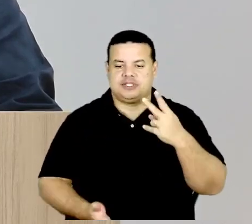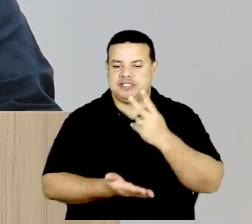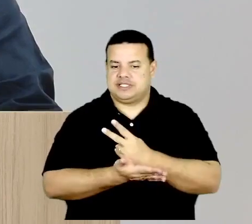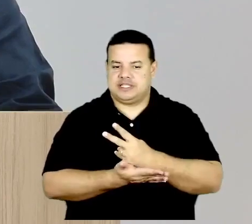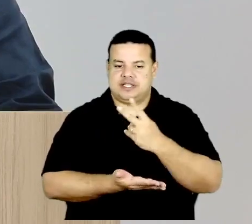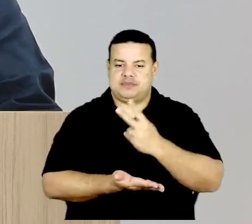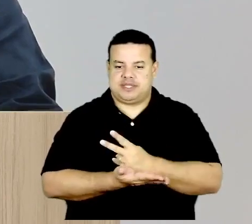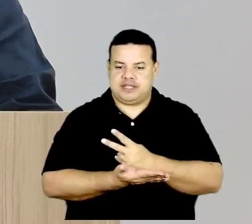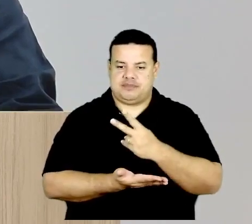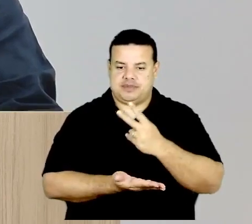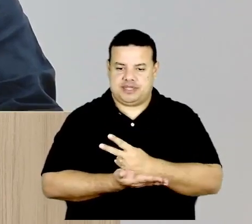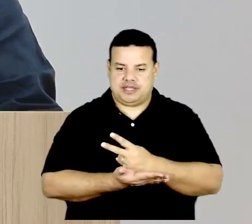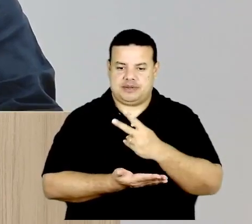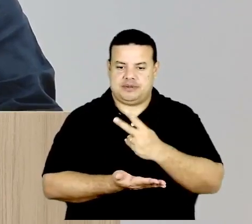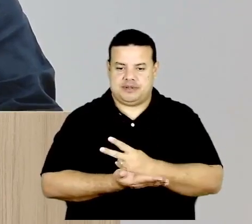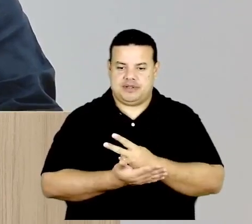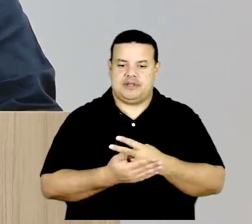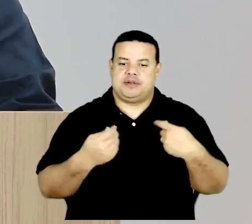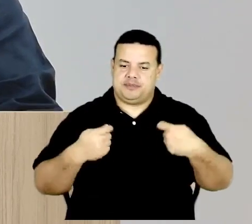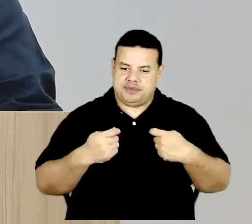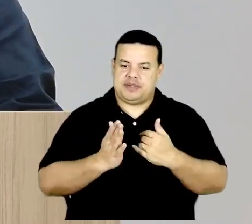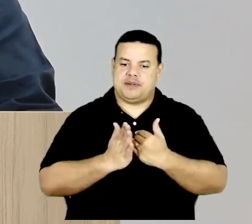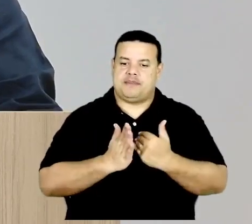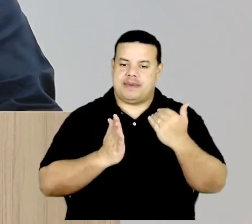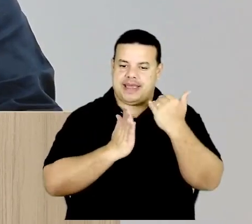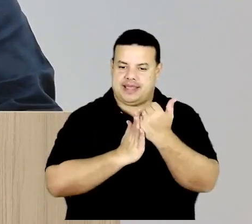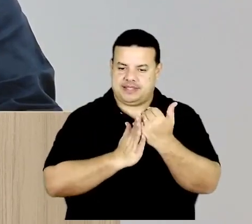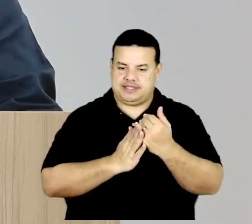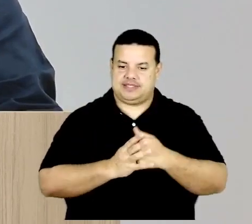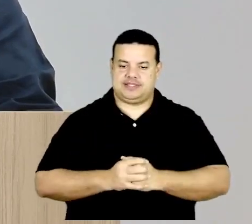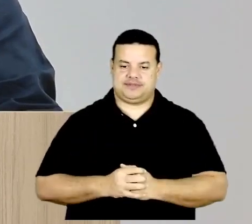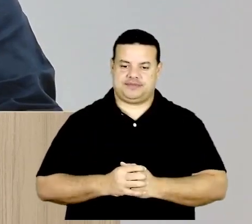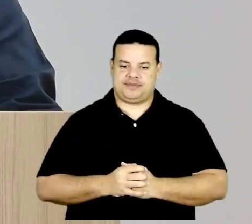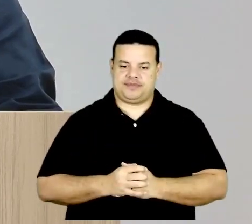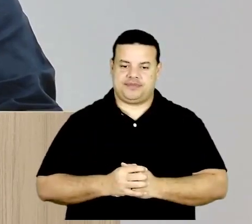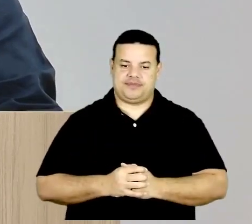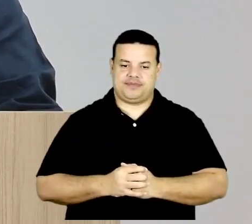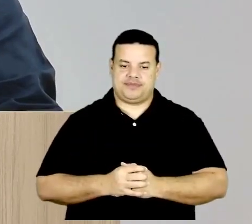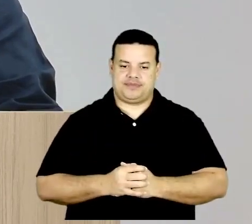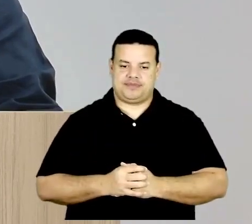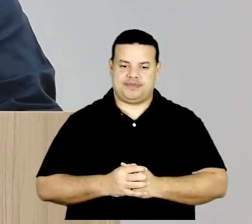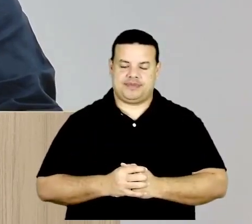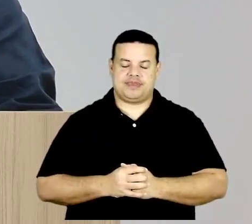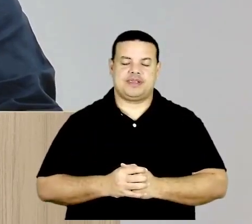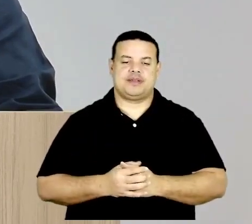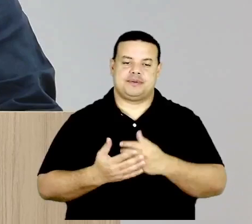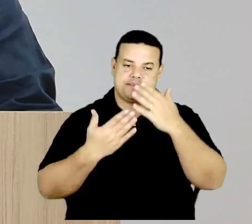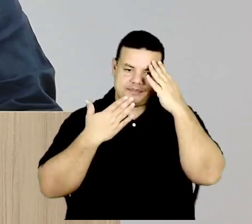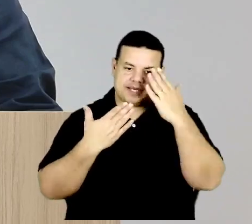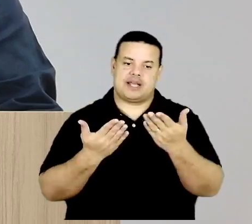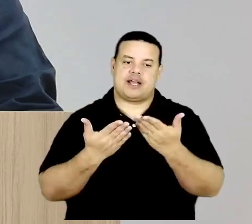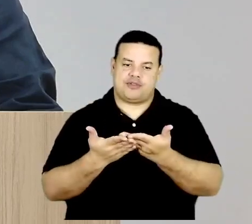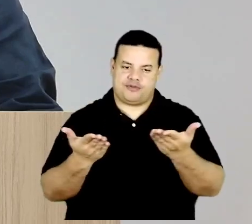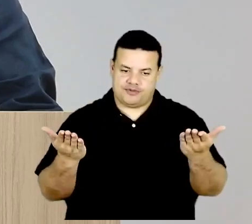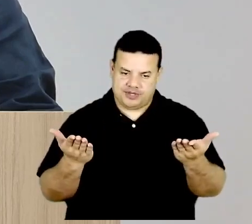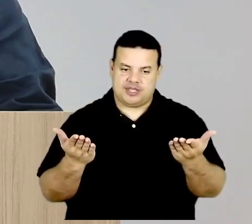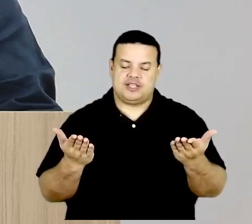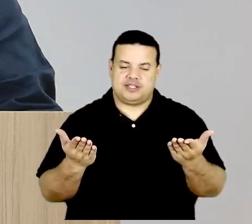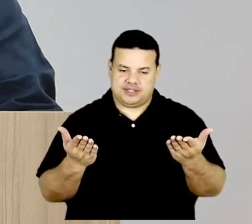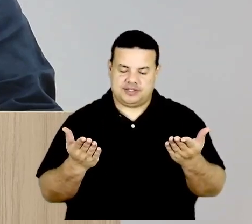vai est precisando deais obrigado a vocês pelo pela